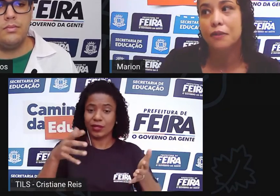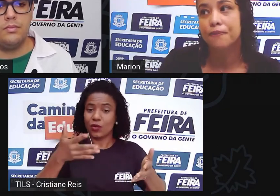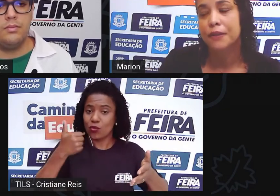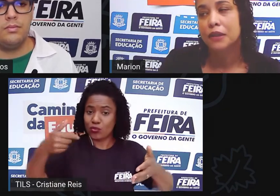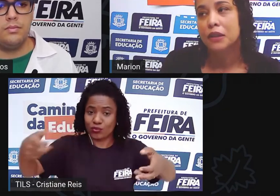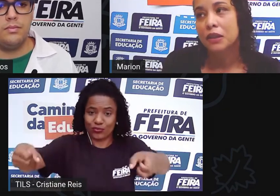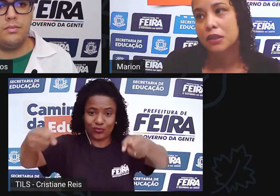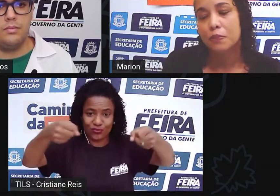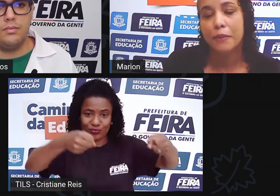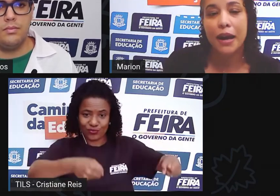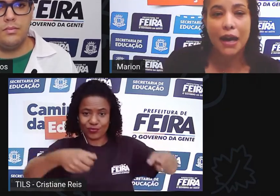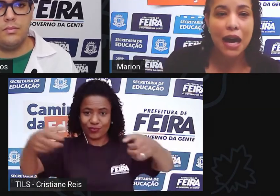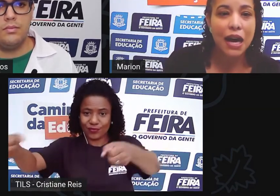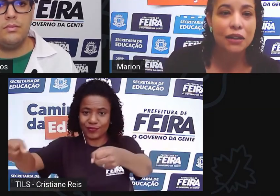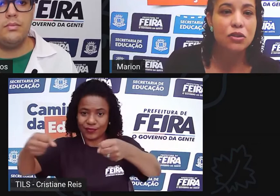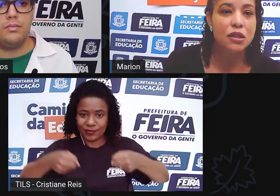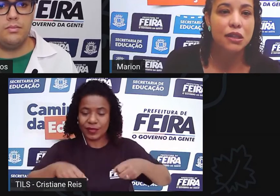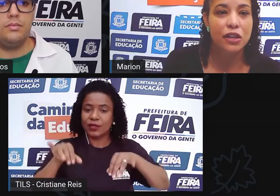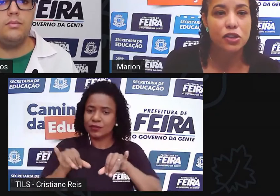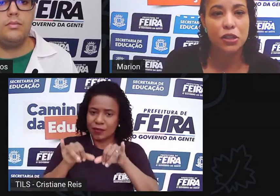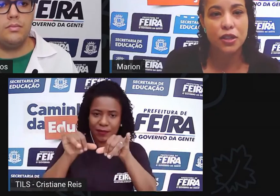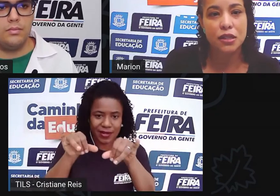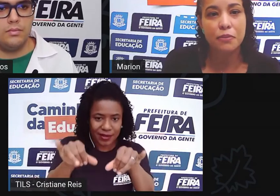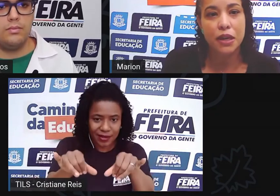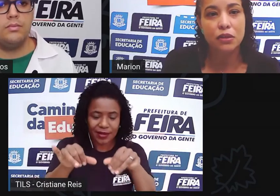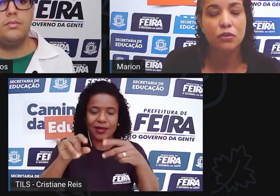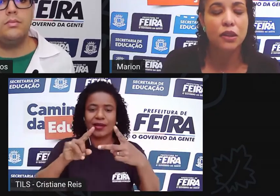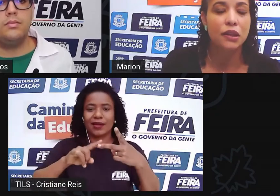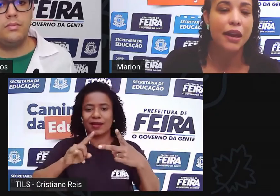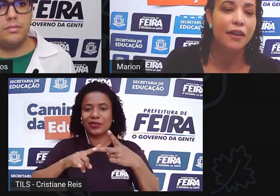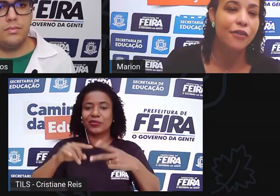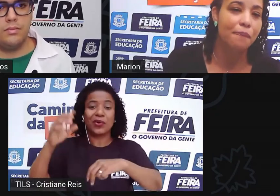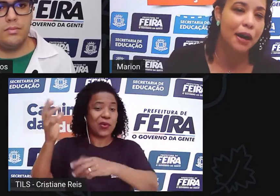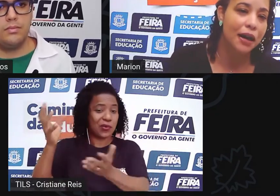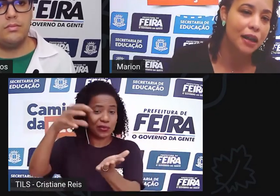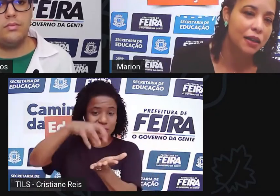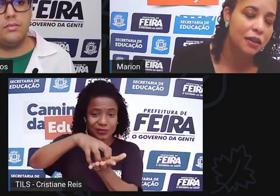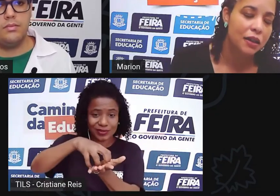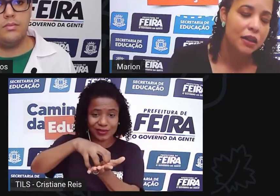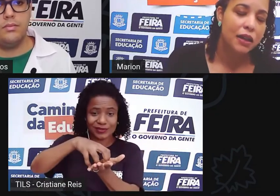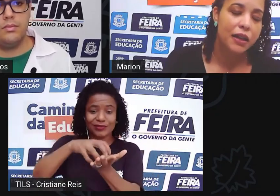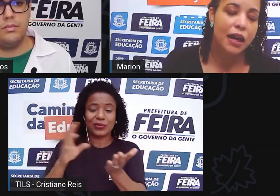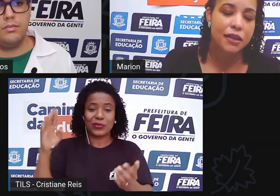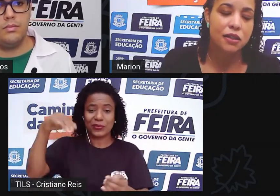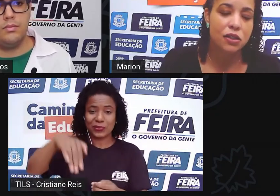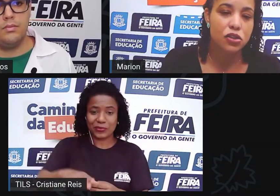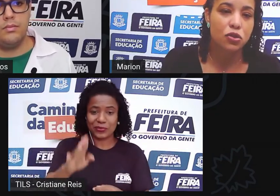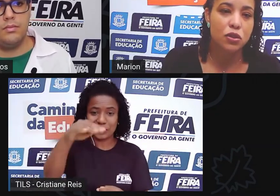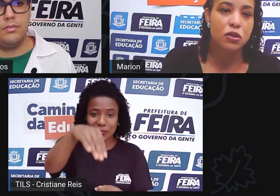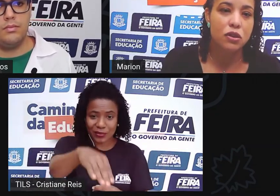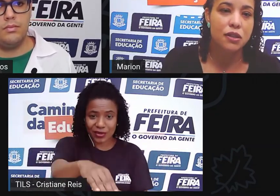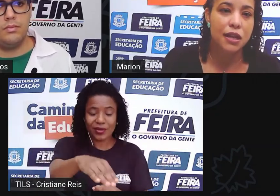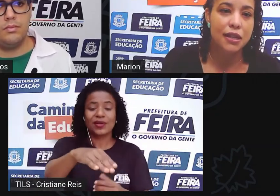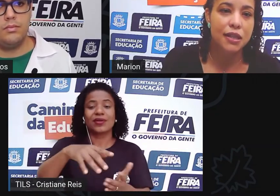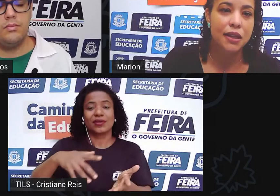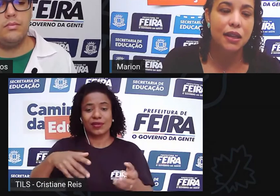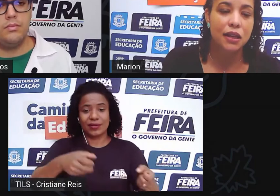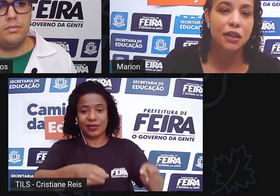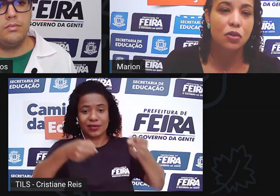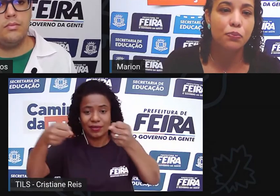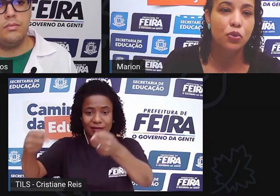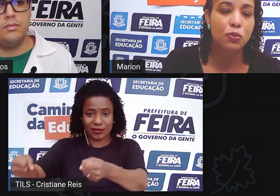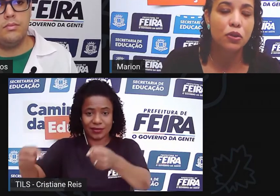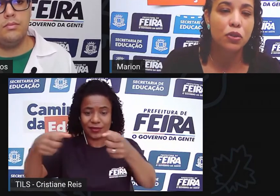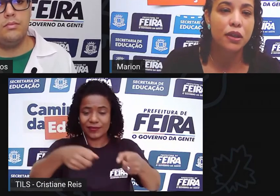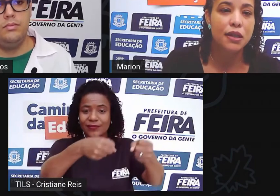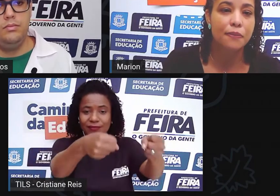em supermercados, centrais de abastecimento e leva para as instituições sociais que atendem